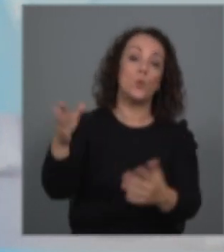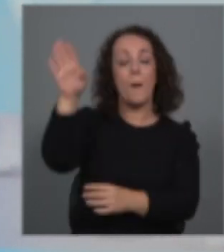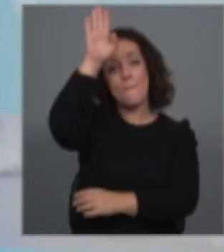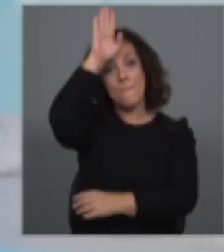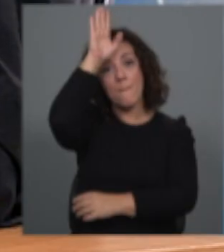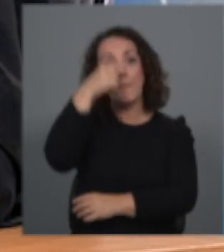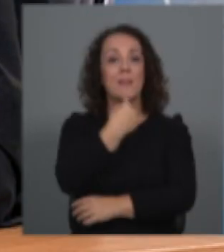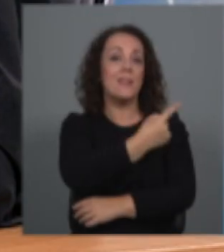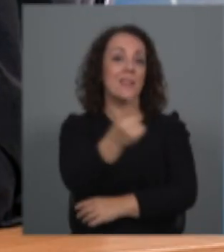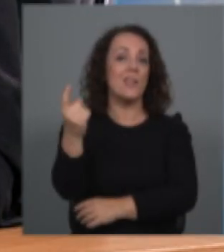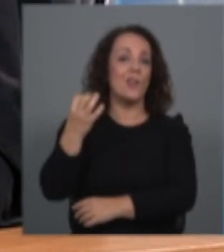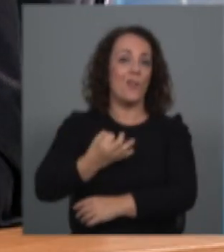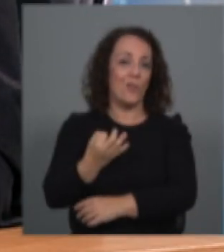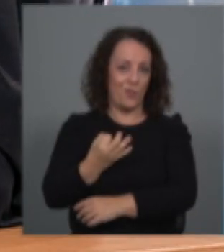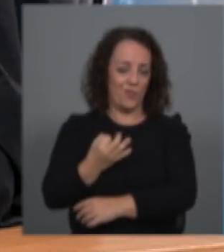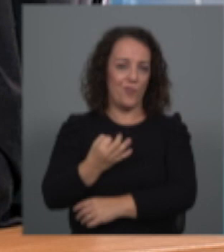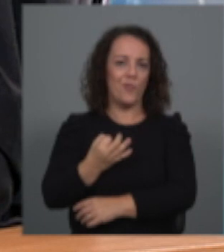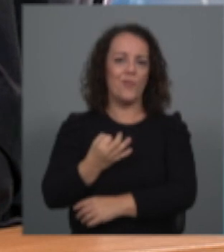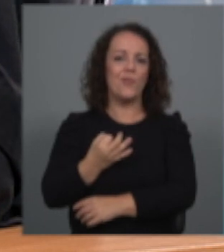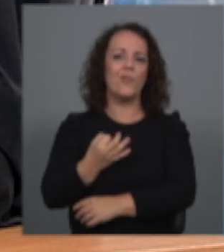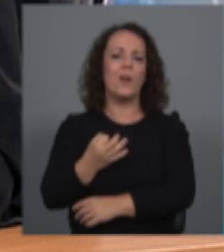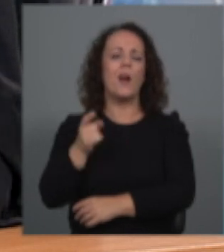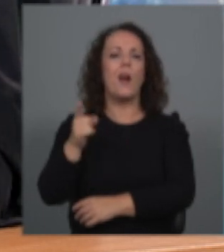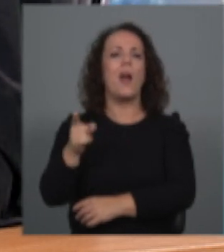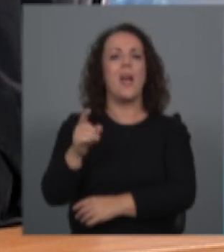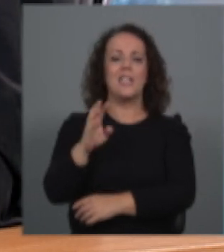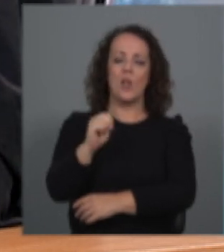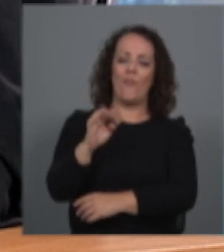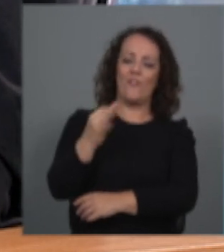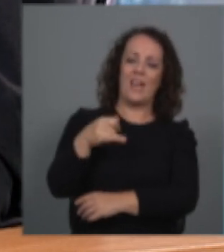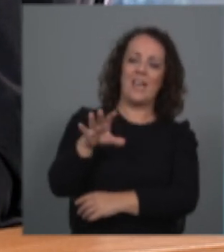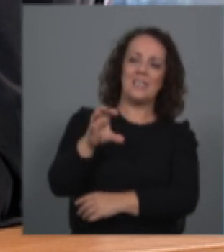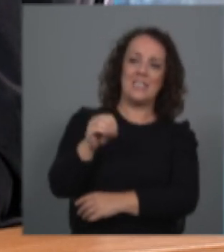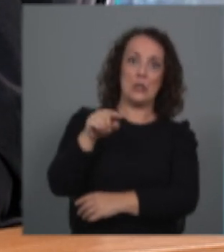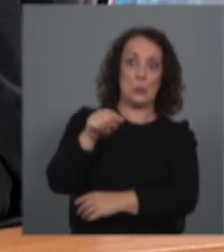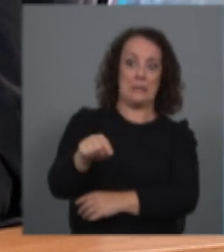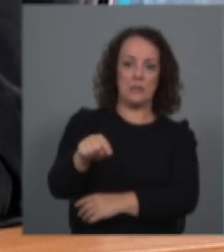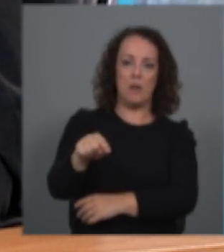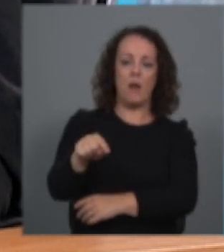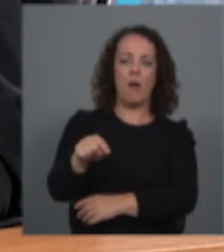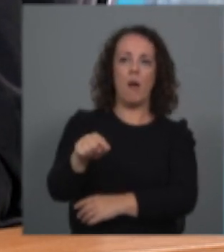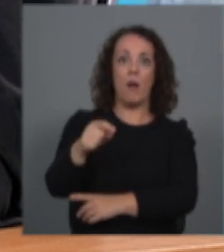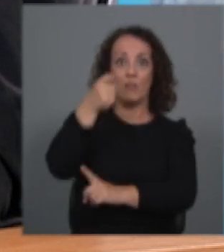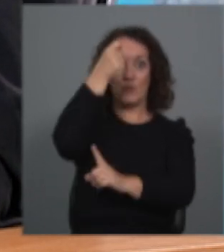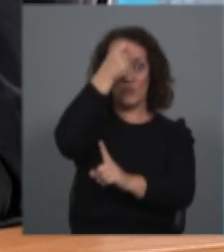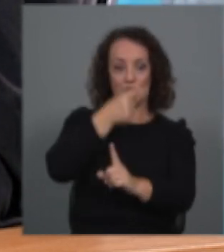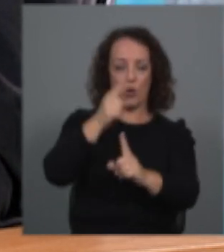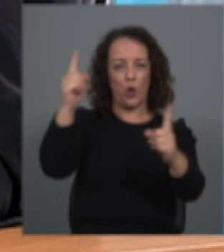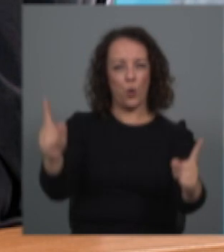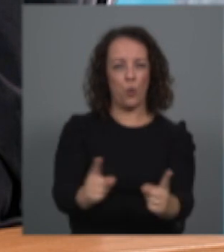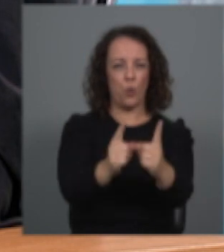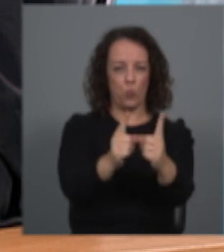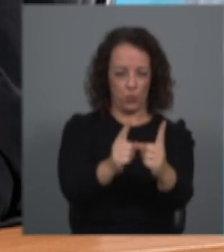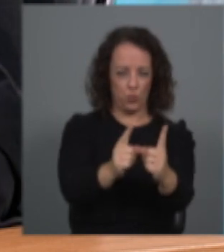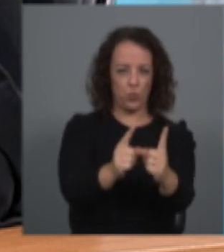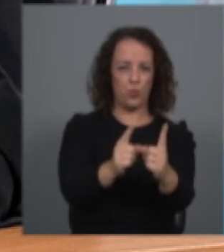diz que encontrou inspiração em São Francisco através daquele episódio do encontro de